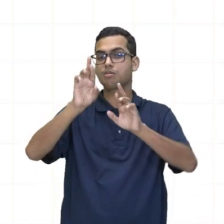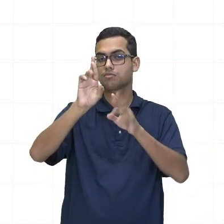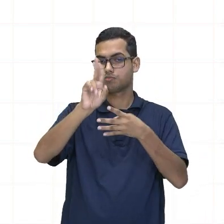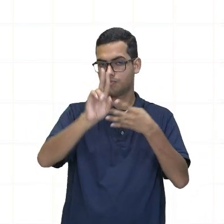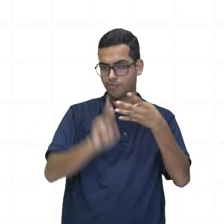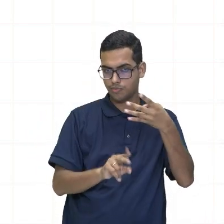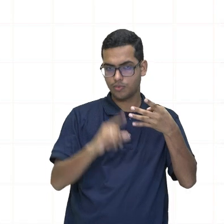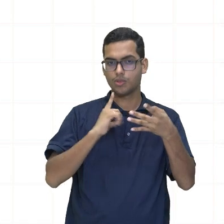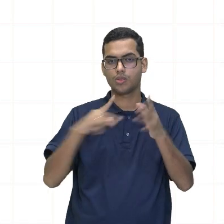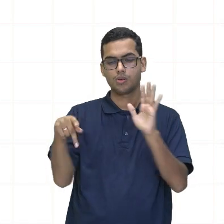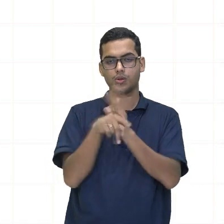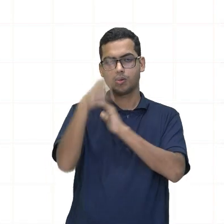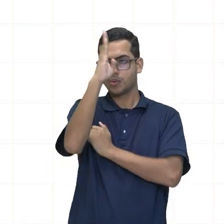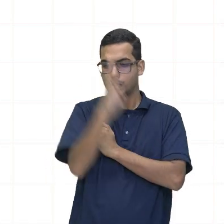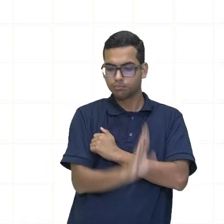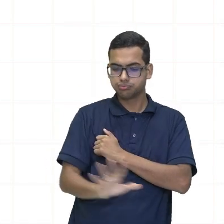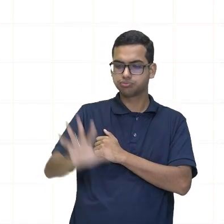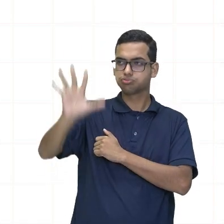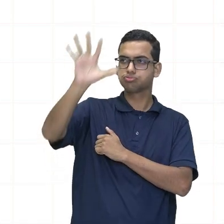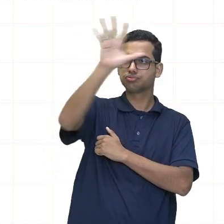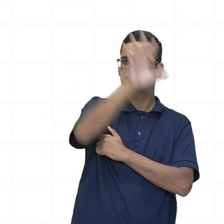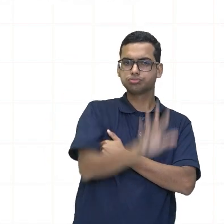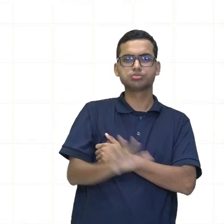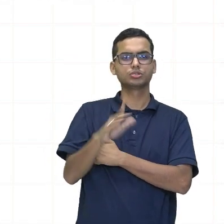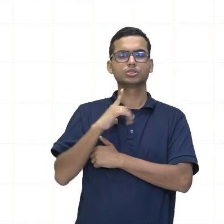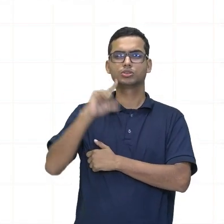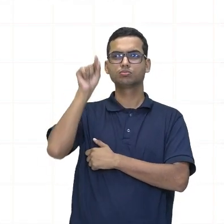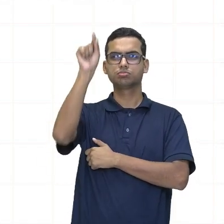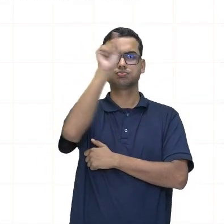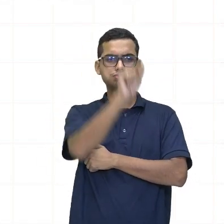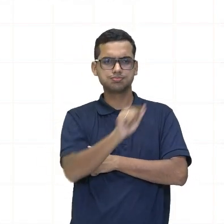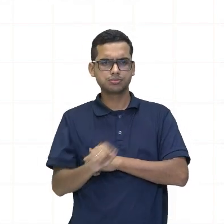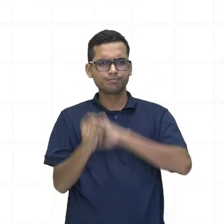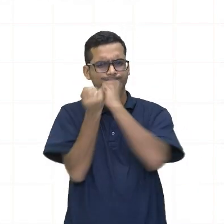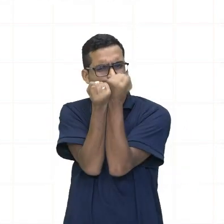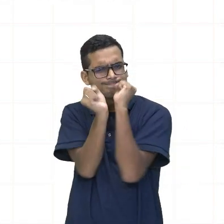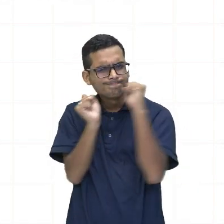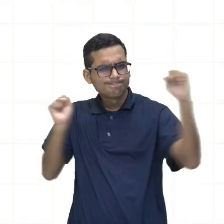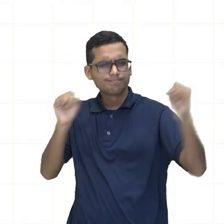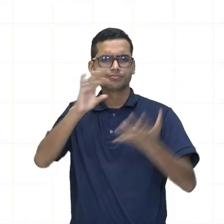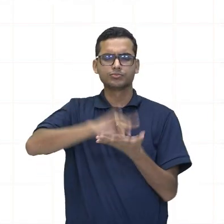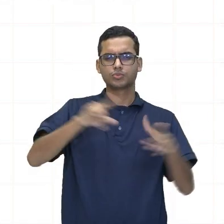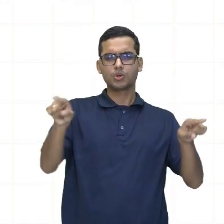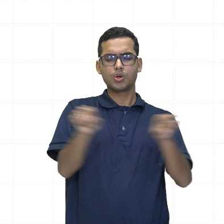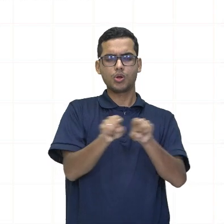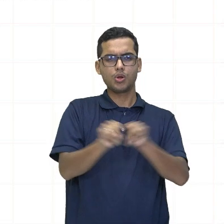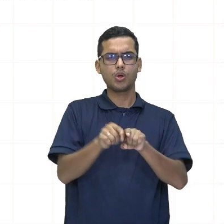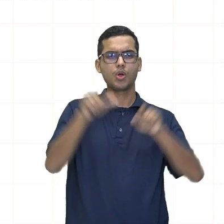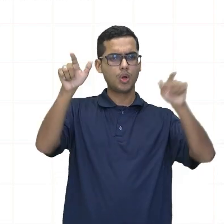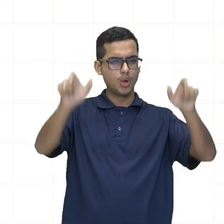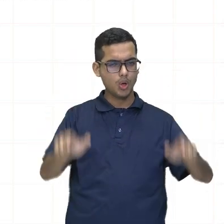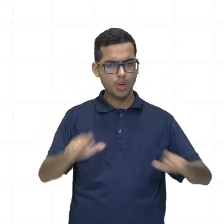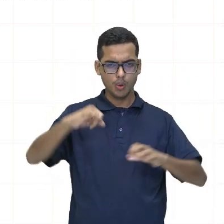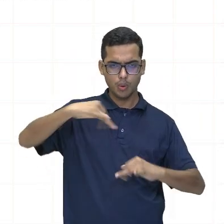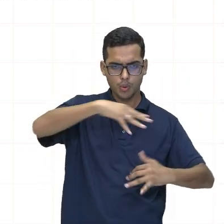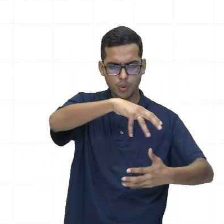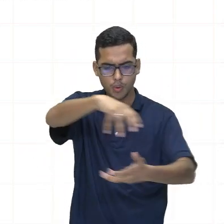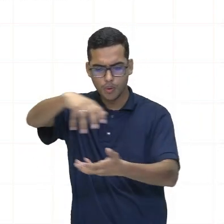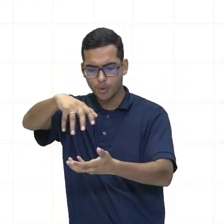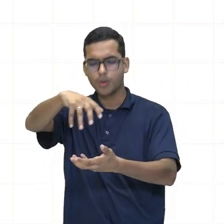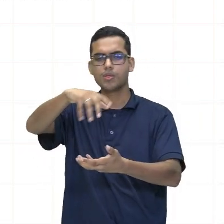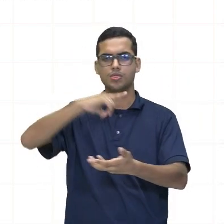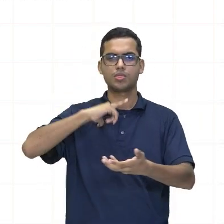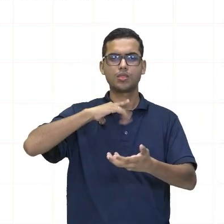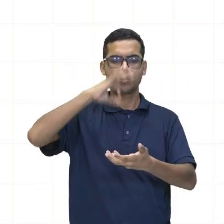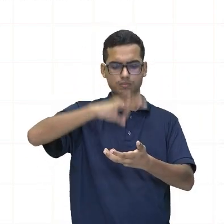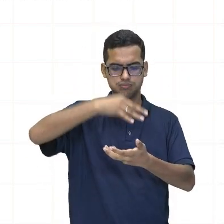nosso país, que ele possui uma ampla extensão, né, e a sua localização ela é dividida nesses